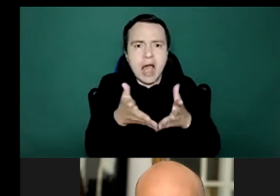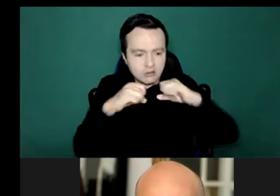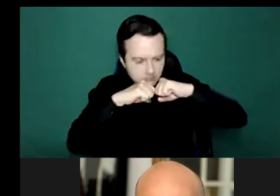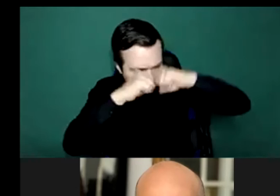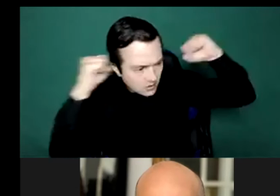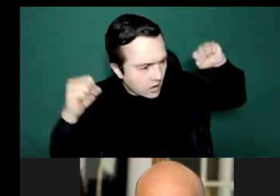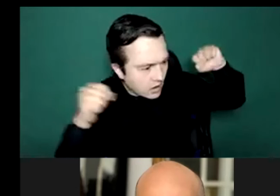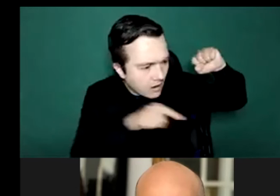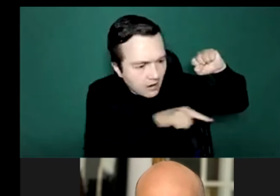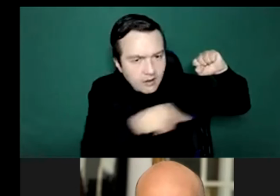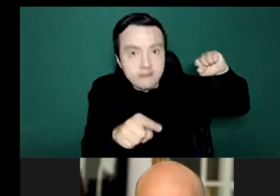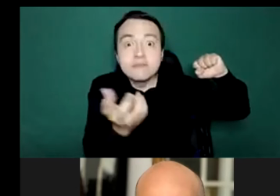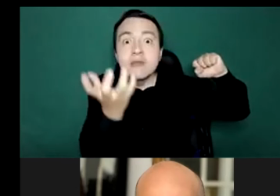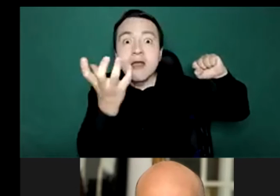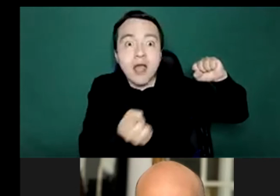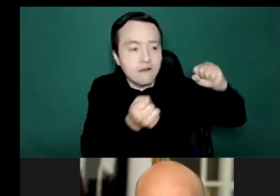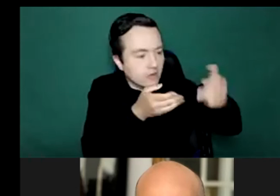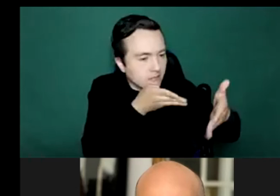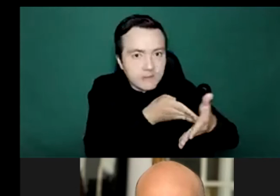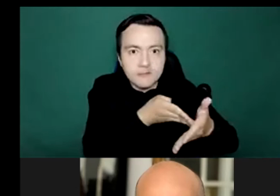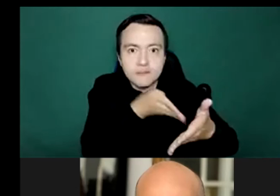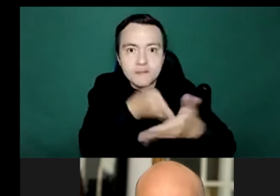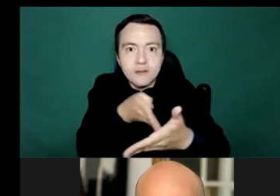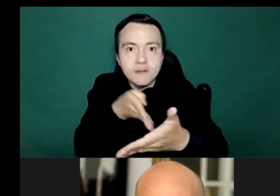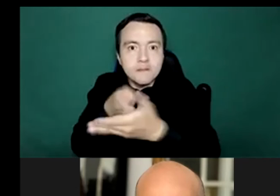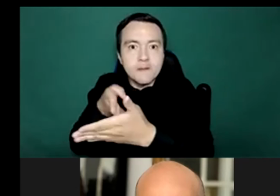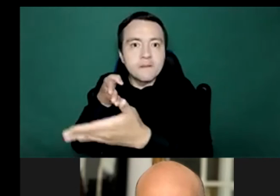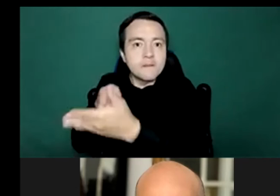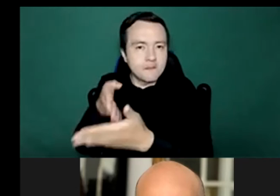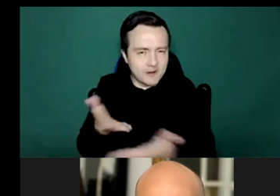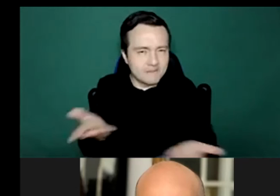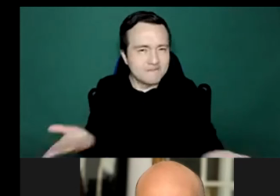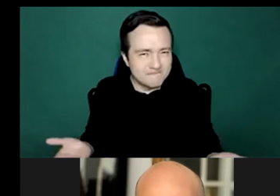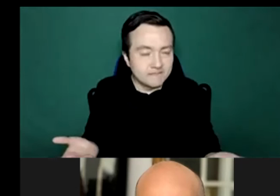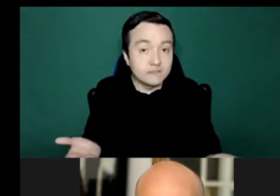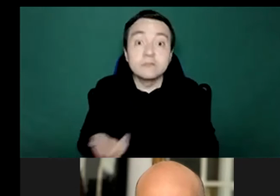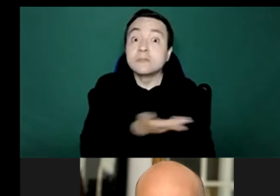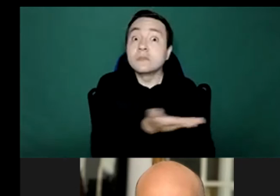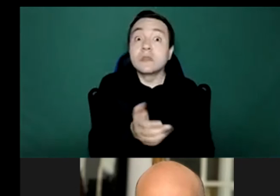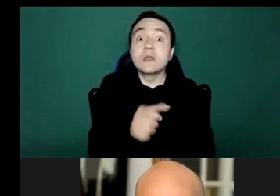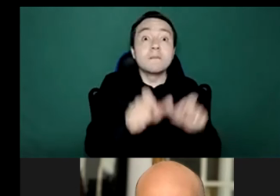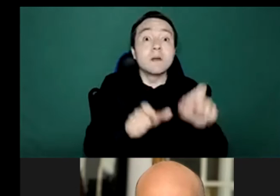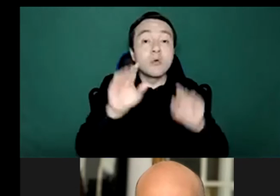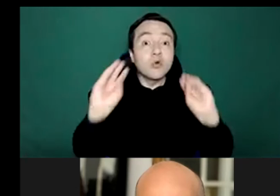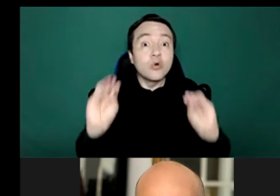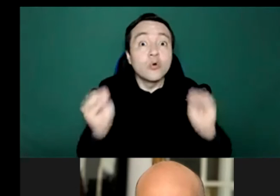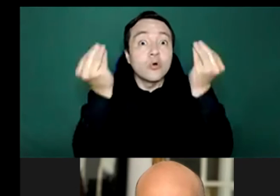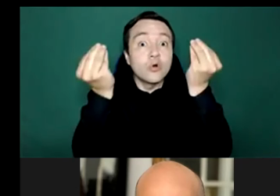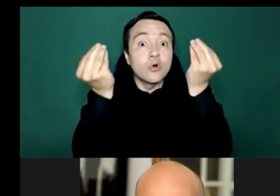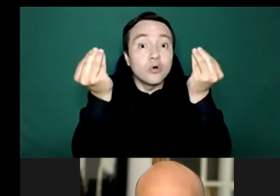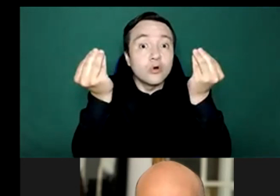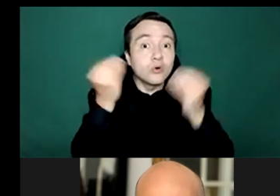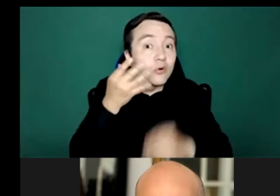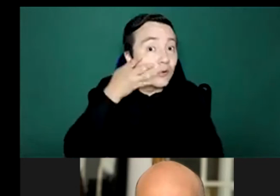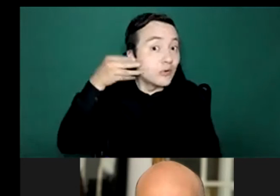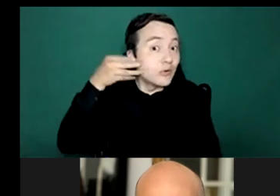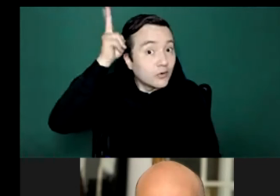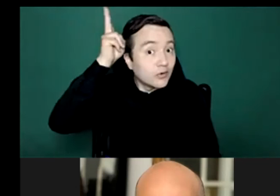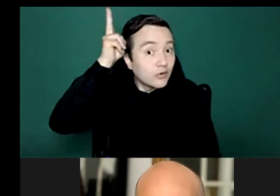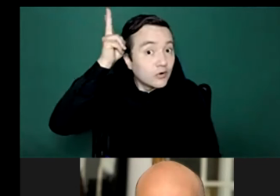mais vulneráveis, como é o caso da população adolescente indígena em la região de